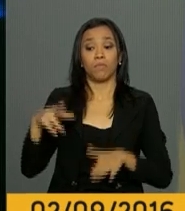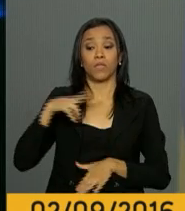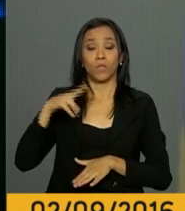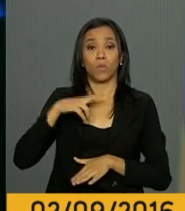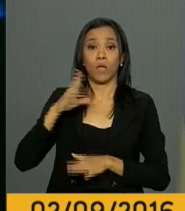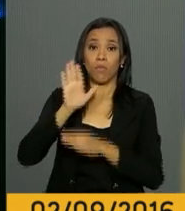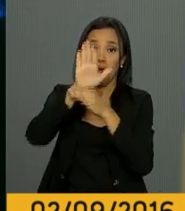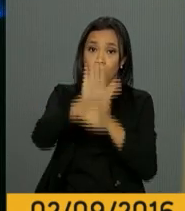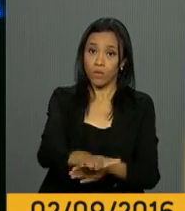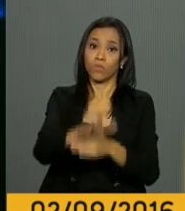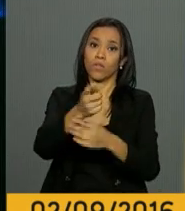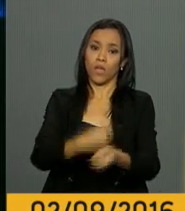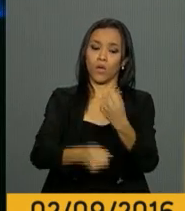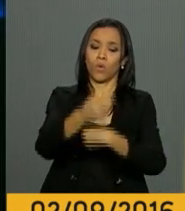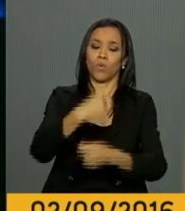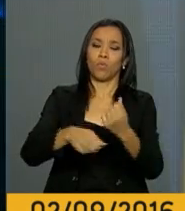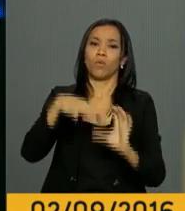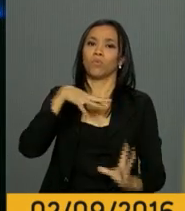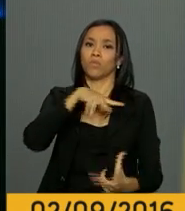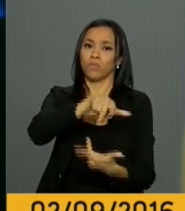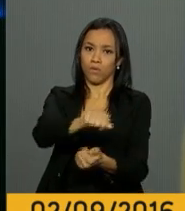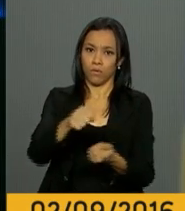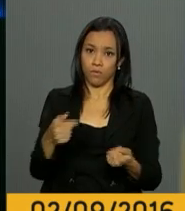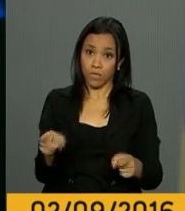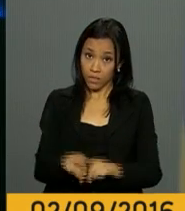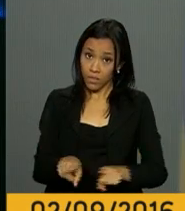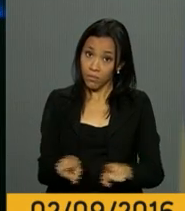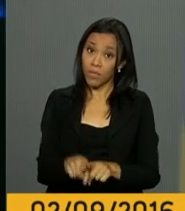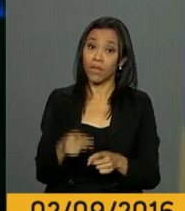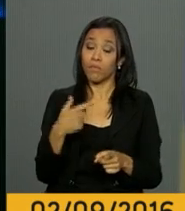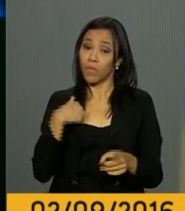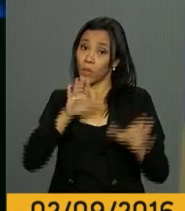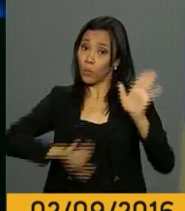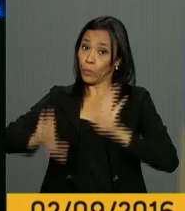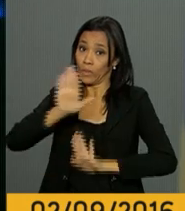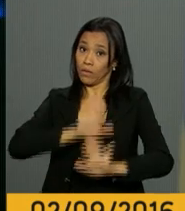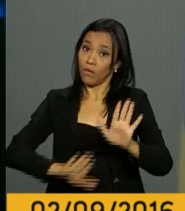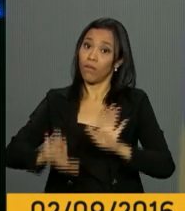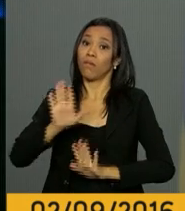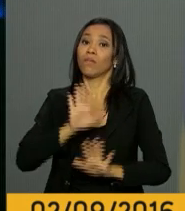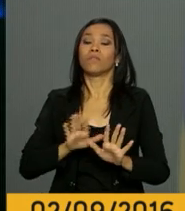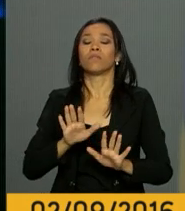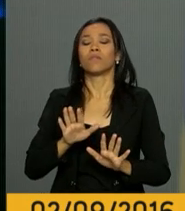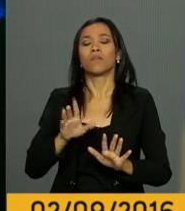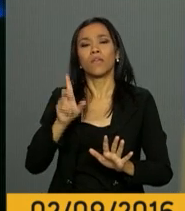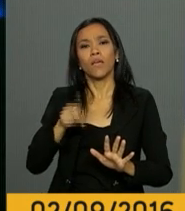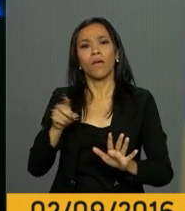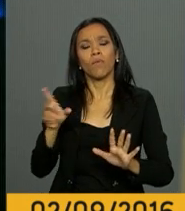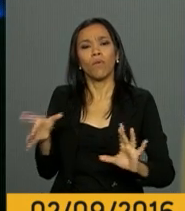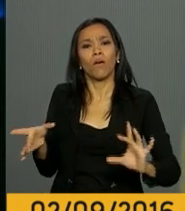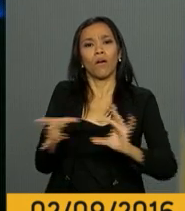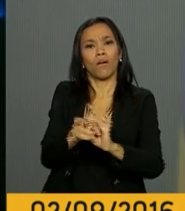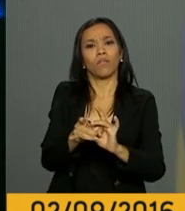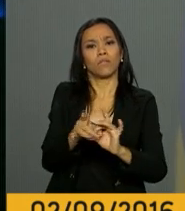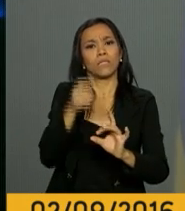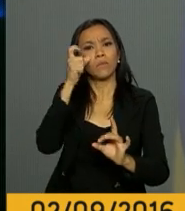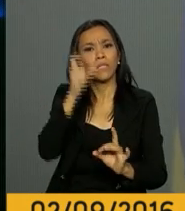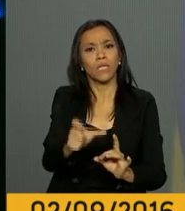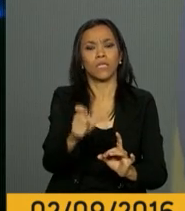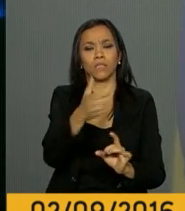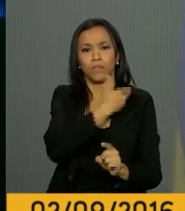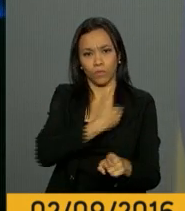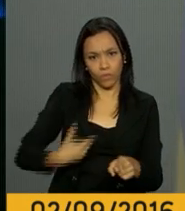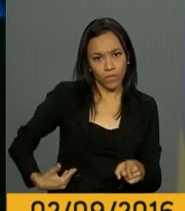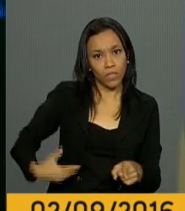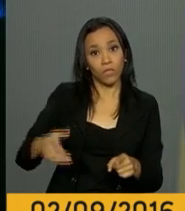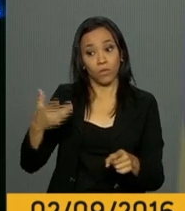nacional, um aliado que zela pela saúde financeira do país, um aliado que compreende que o interesse público e